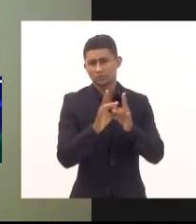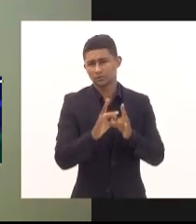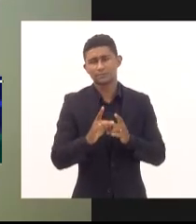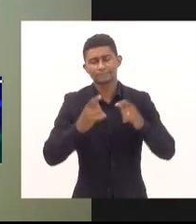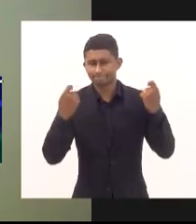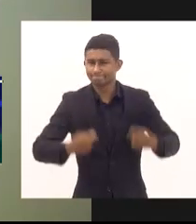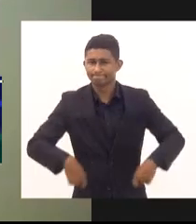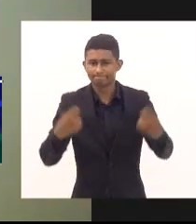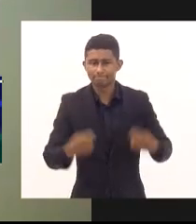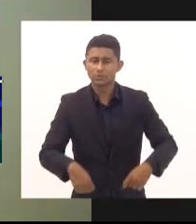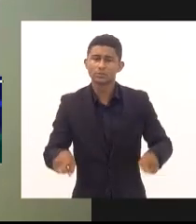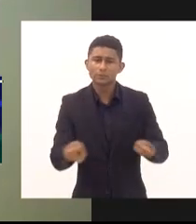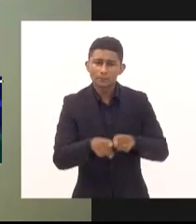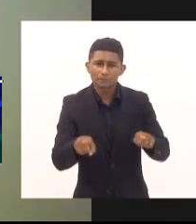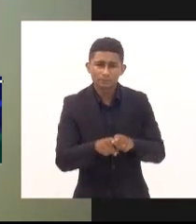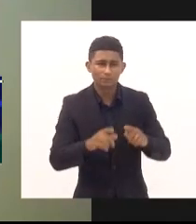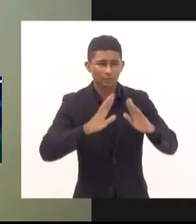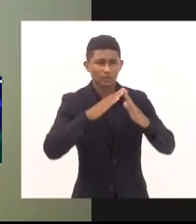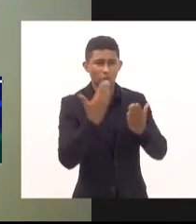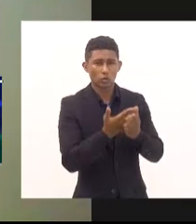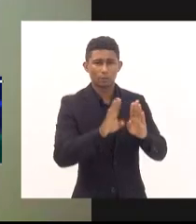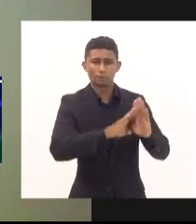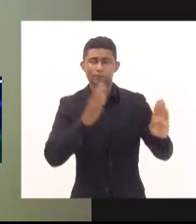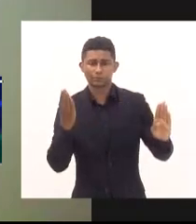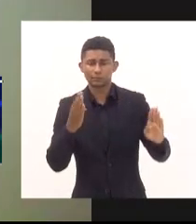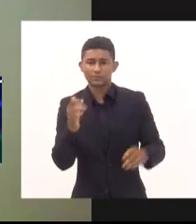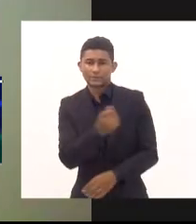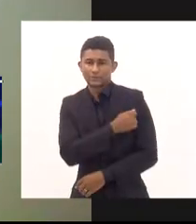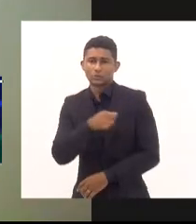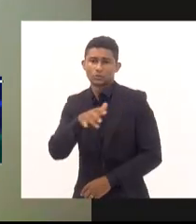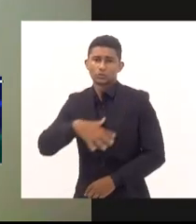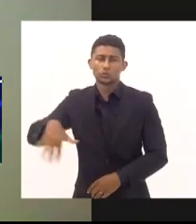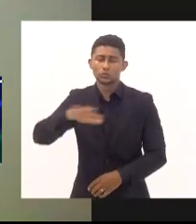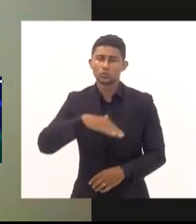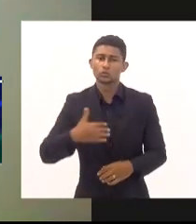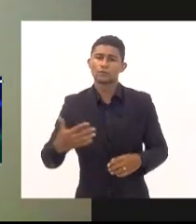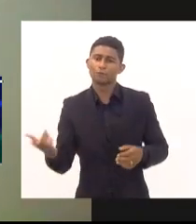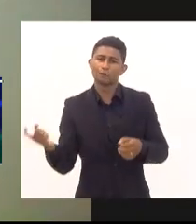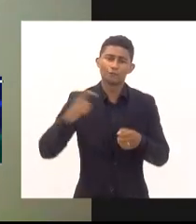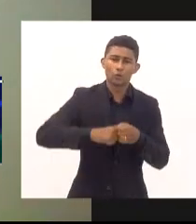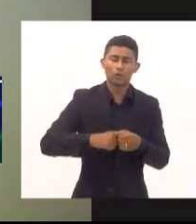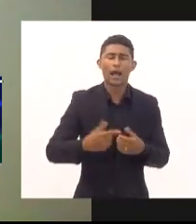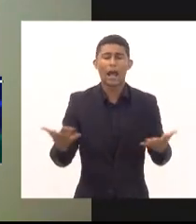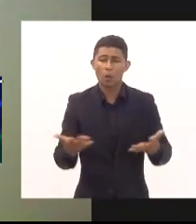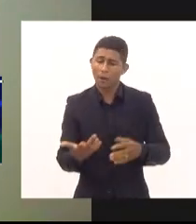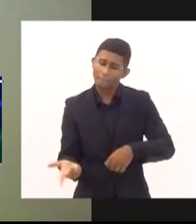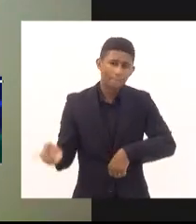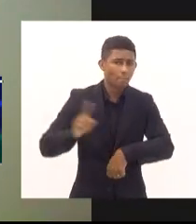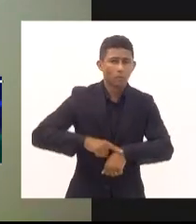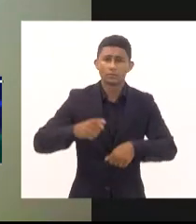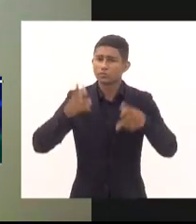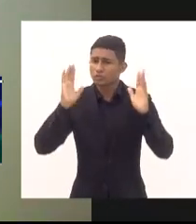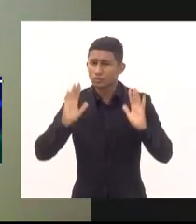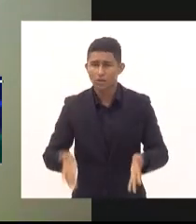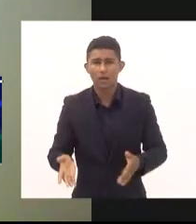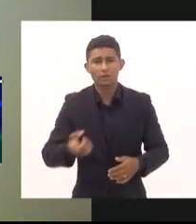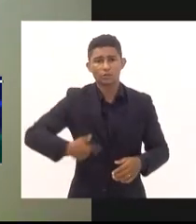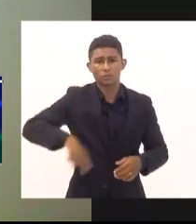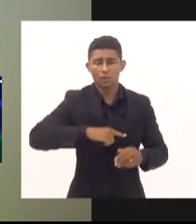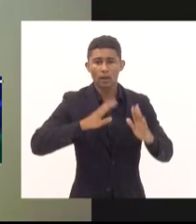prontos para receber os nossos alunos, entendendo que já é hora, já se faz hora de termos agora as